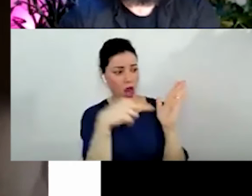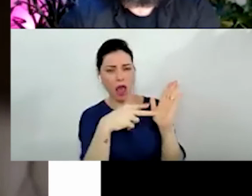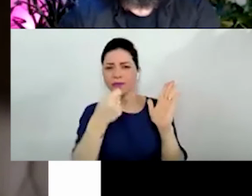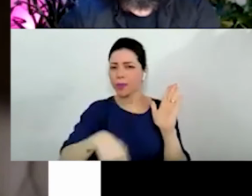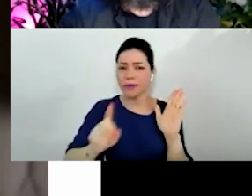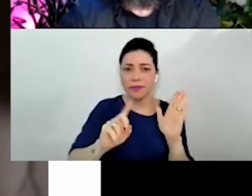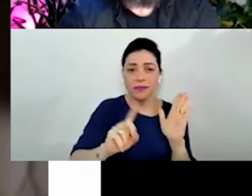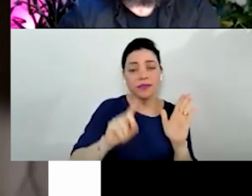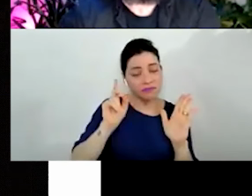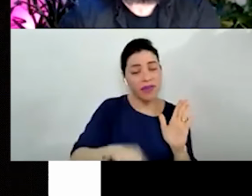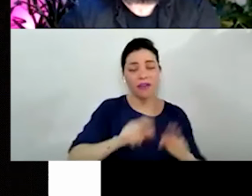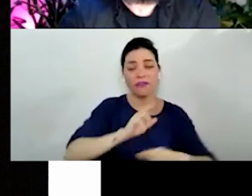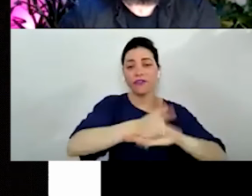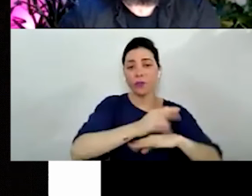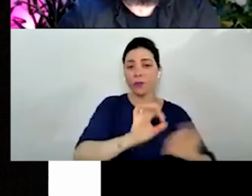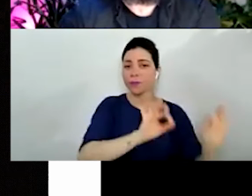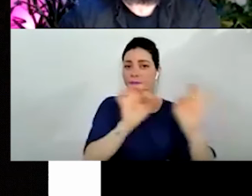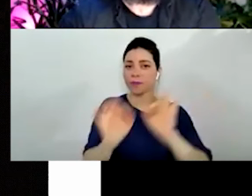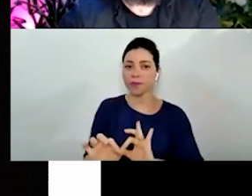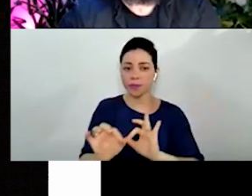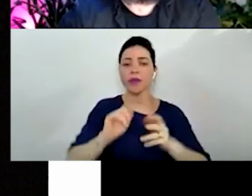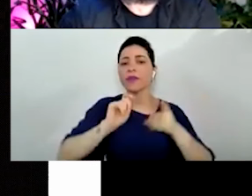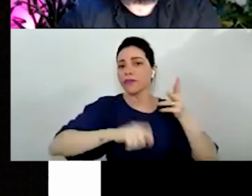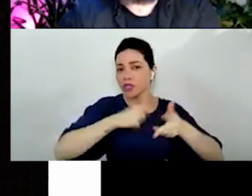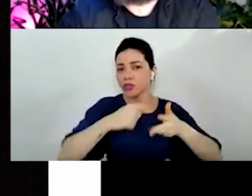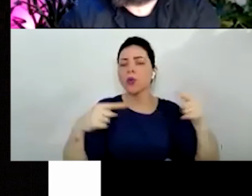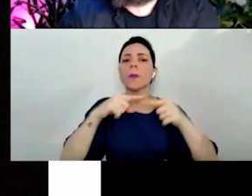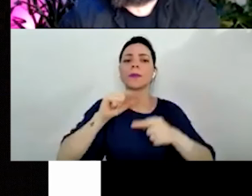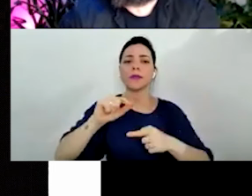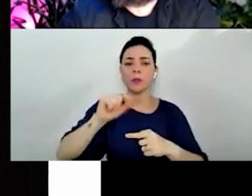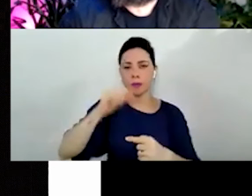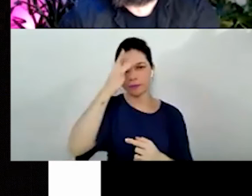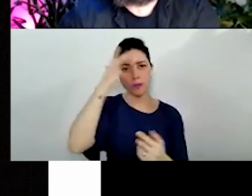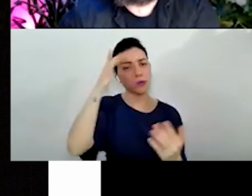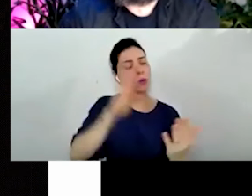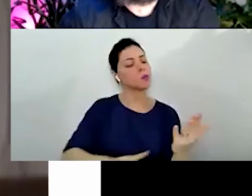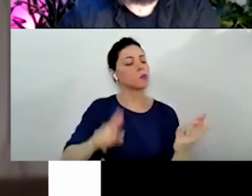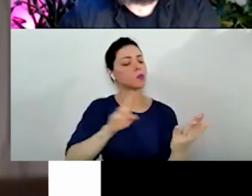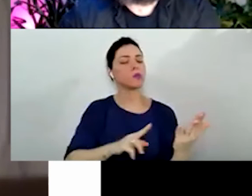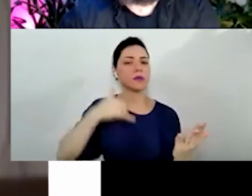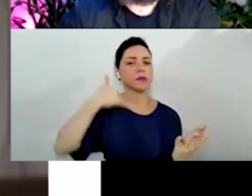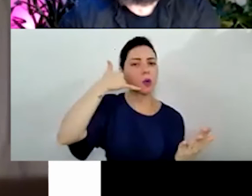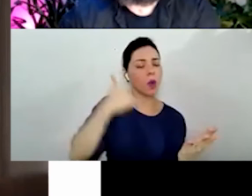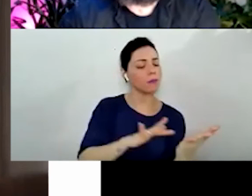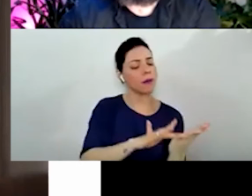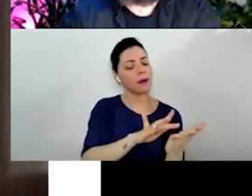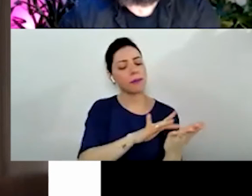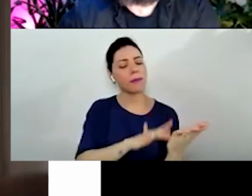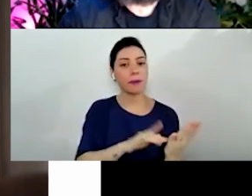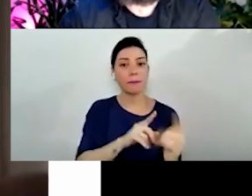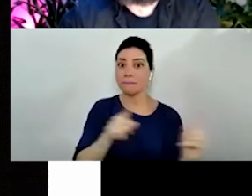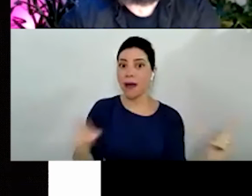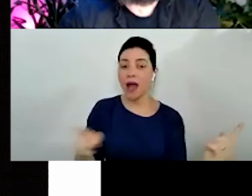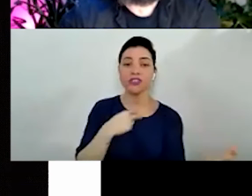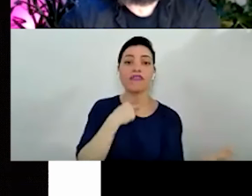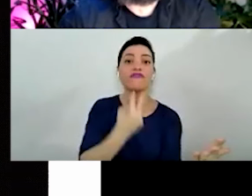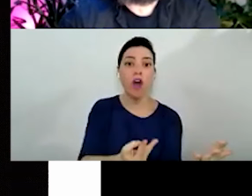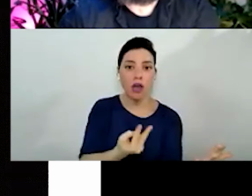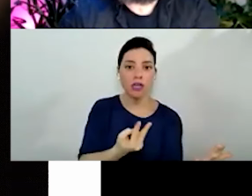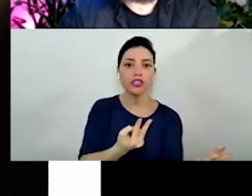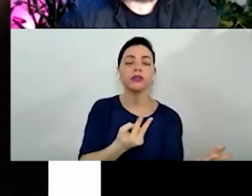é um frame também de um vídeo aqui e aí ele tá utilizando o celular e ele utiliza com voz e toque mas ele não precisa